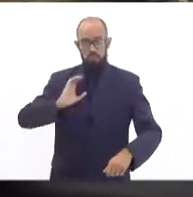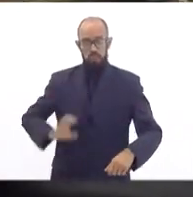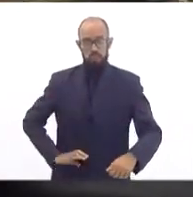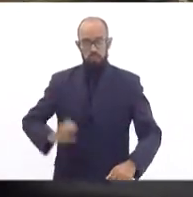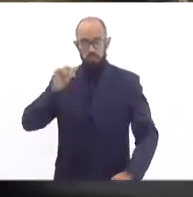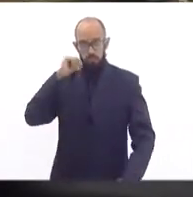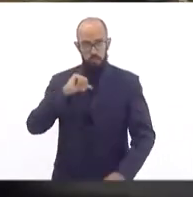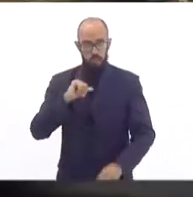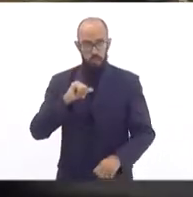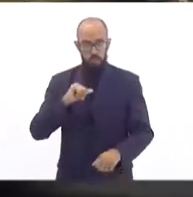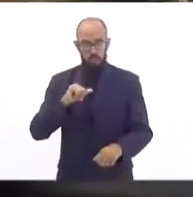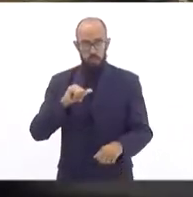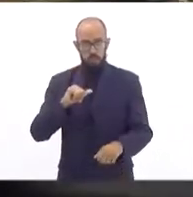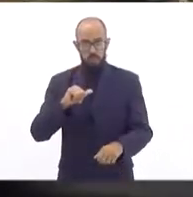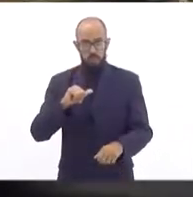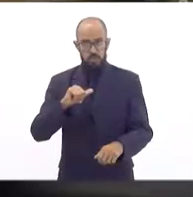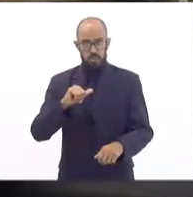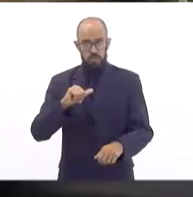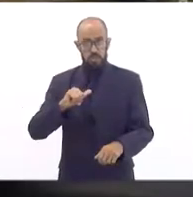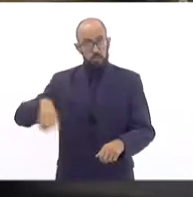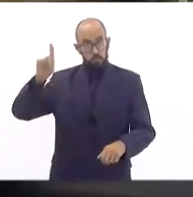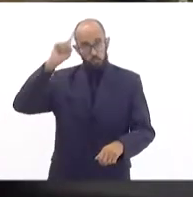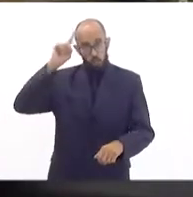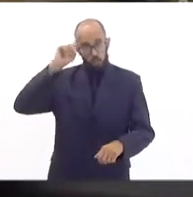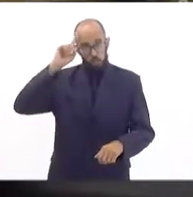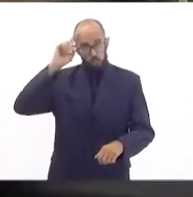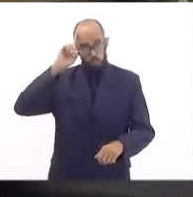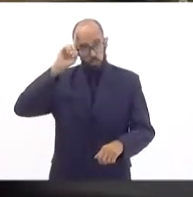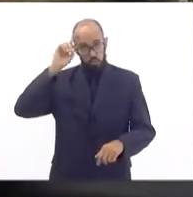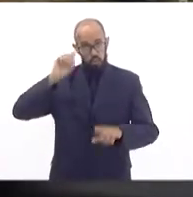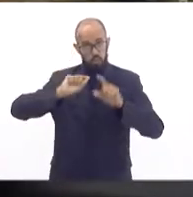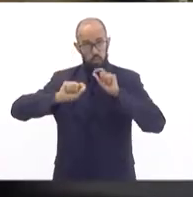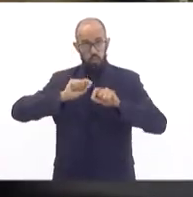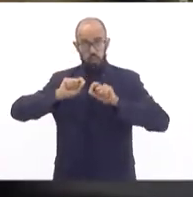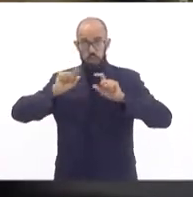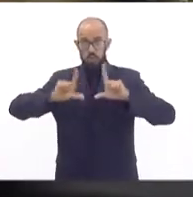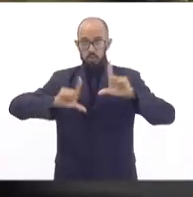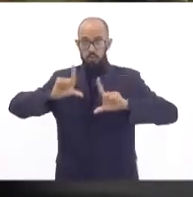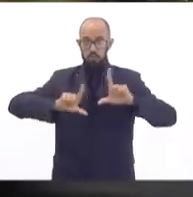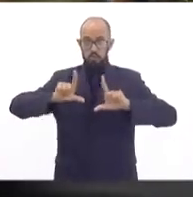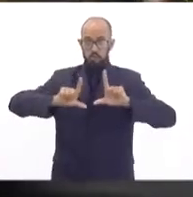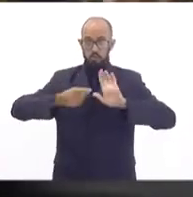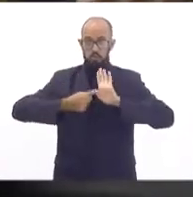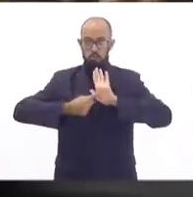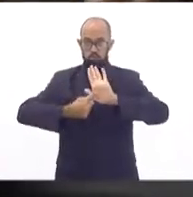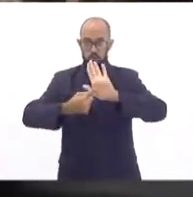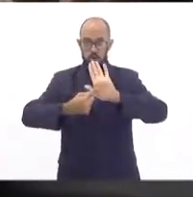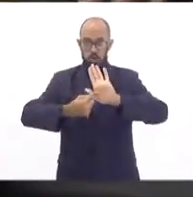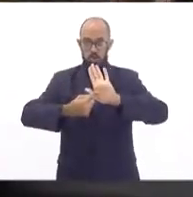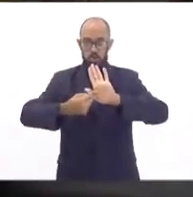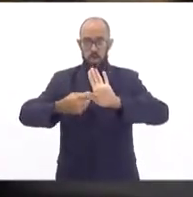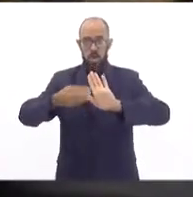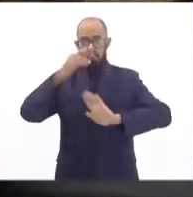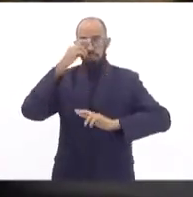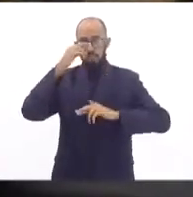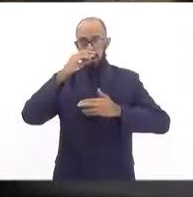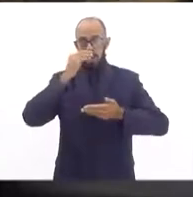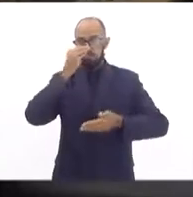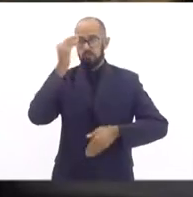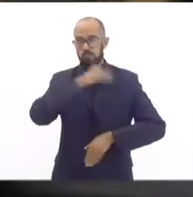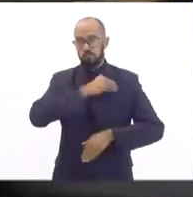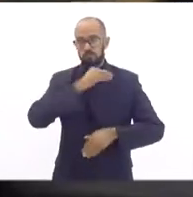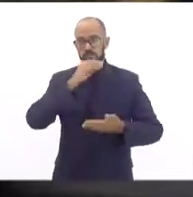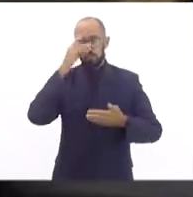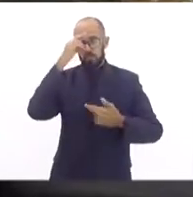feminina. E um dia sim, outro também, os meios de comunicação demonstram o desrespeito à lei e